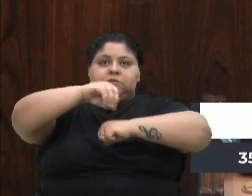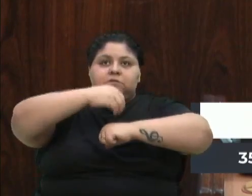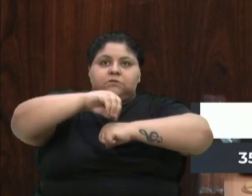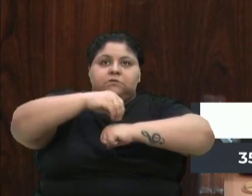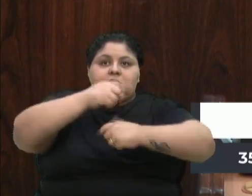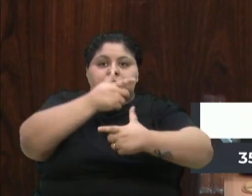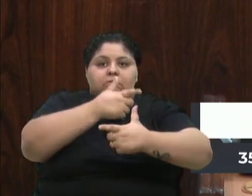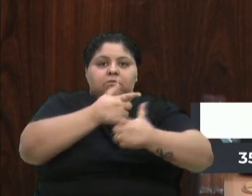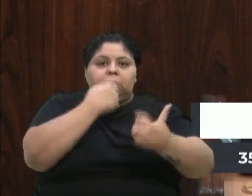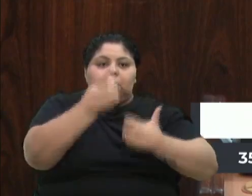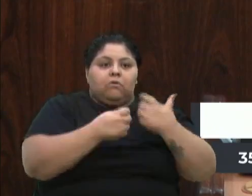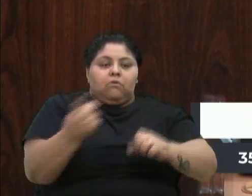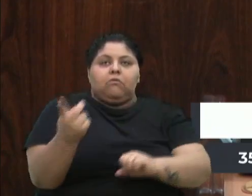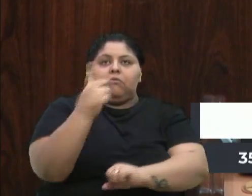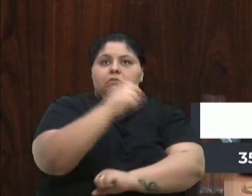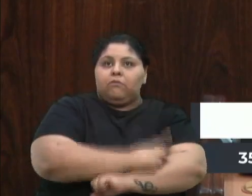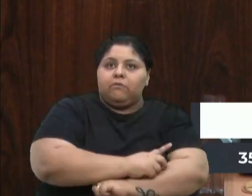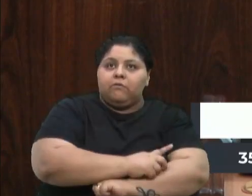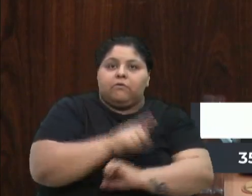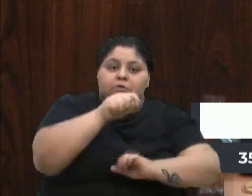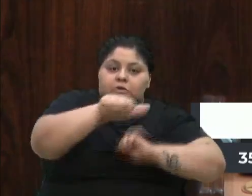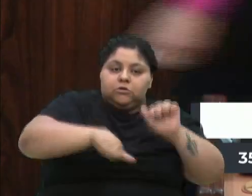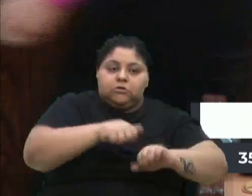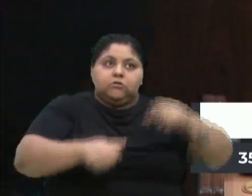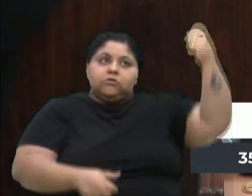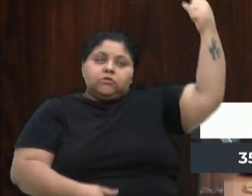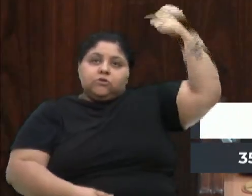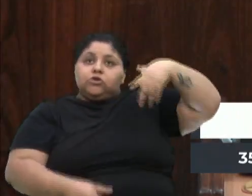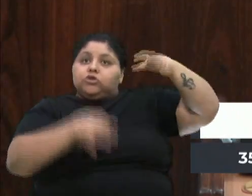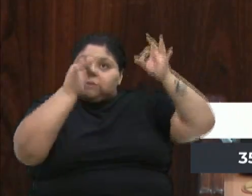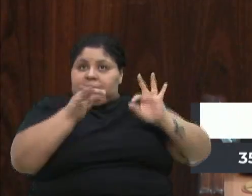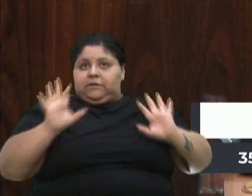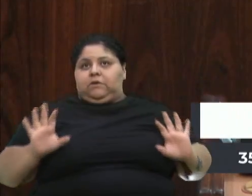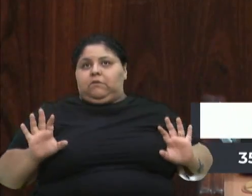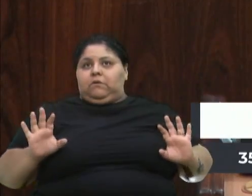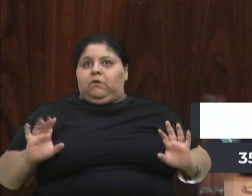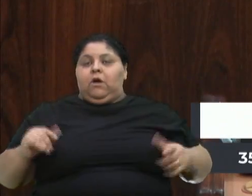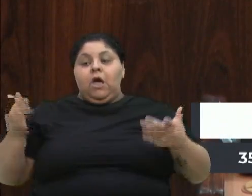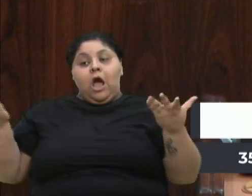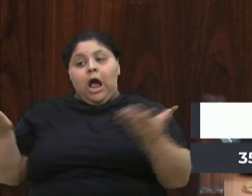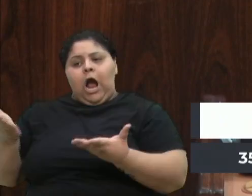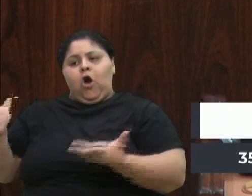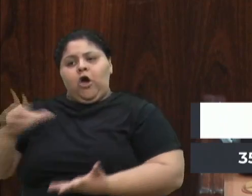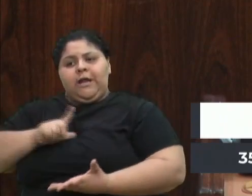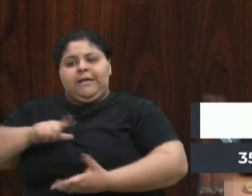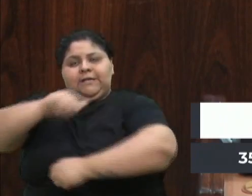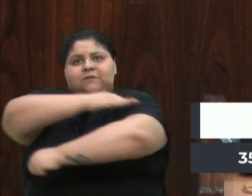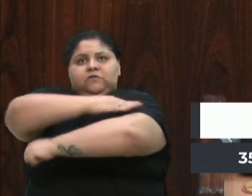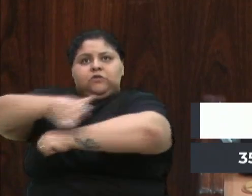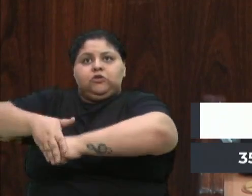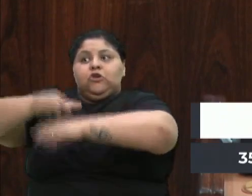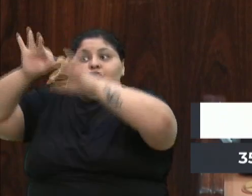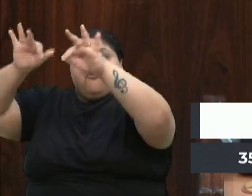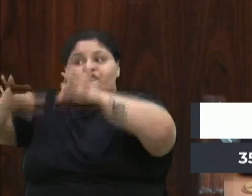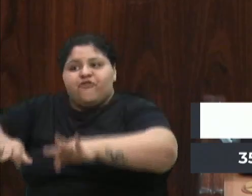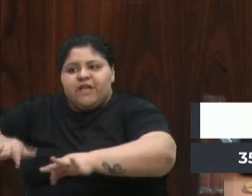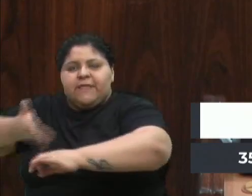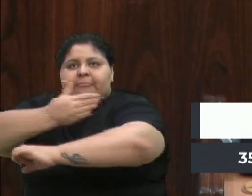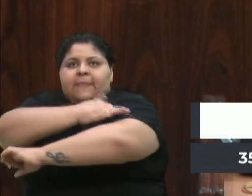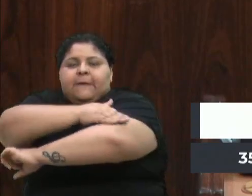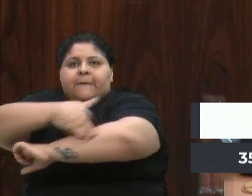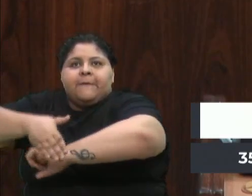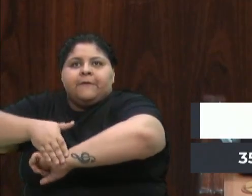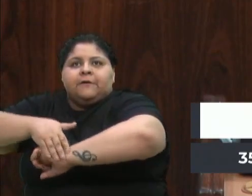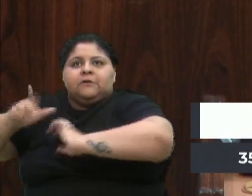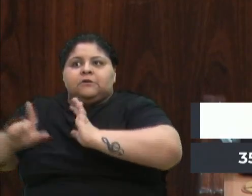alguns dias, era lá, era trocado a lâmpada e estava tudo certo. Agora tem ruas que é no final da rua, que daí